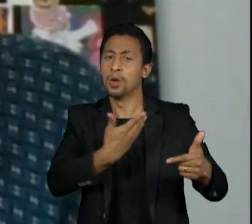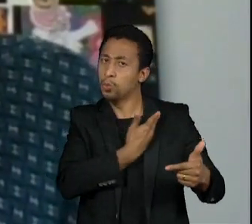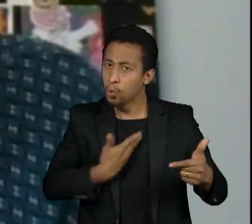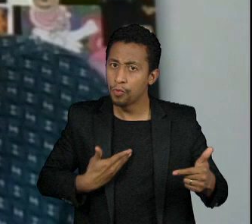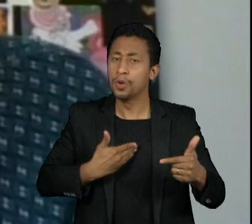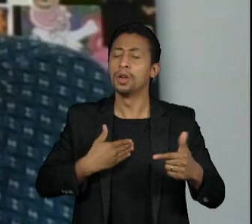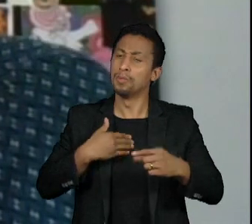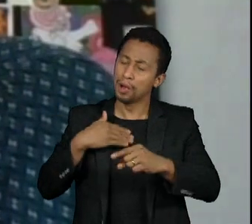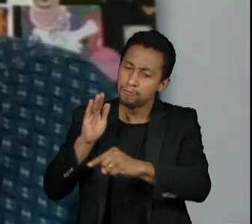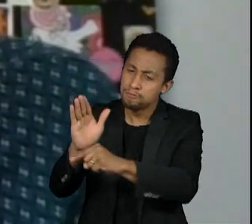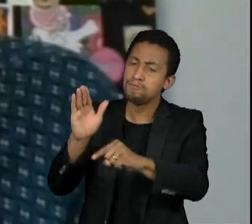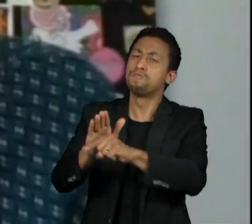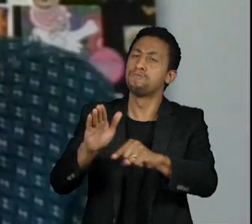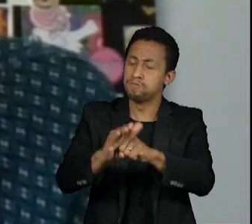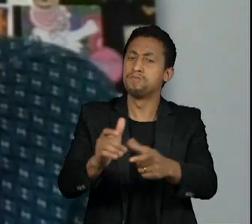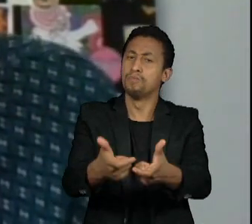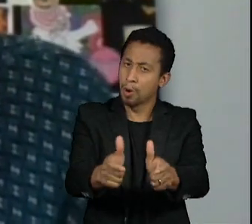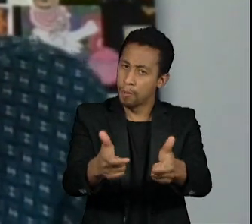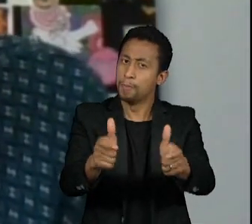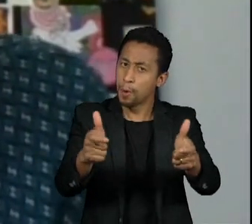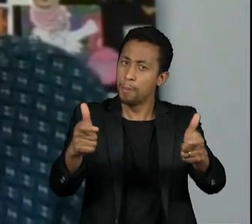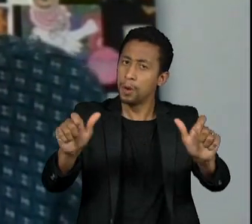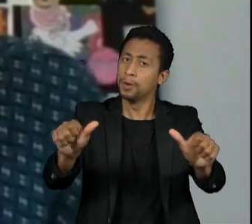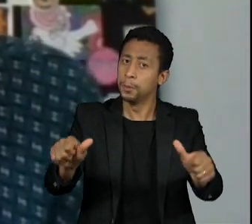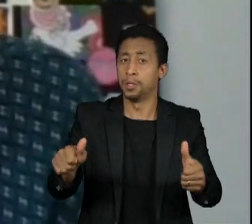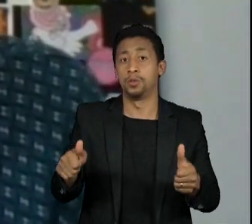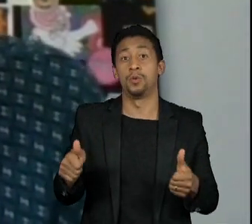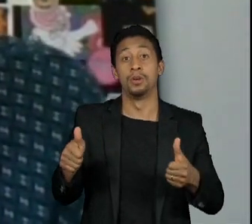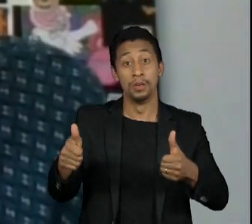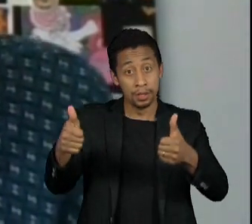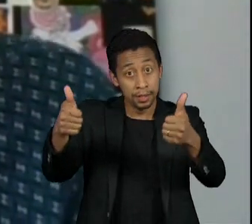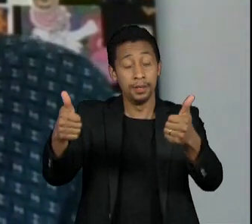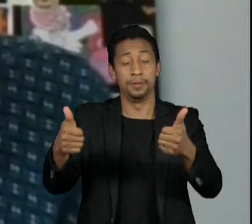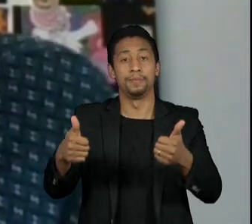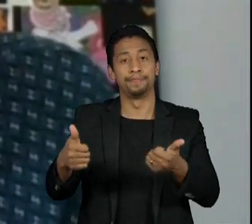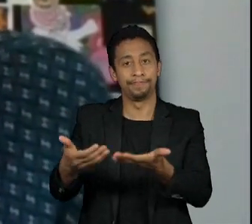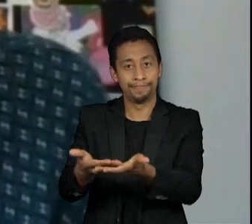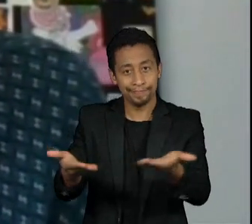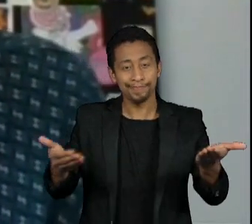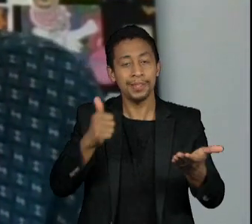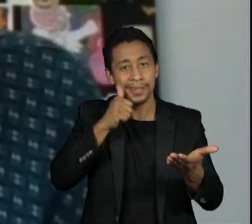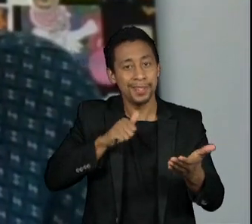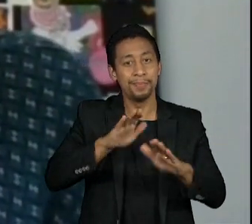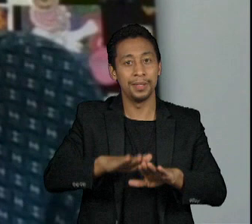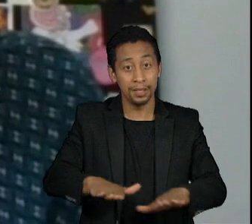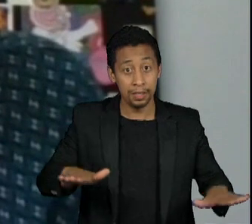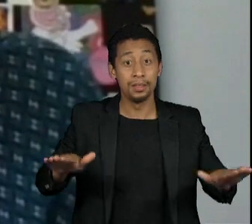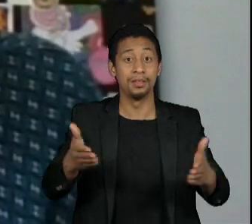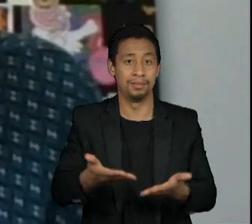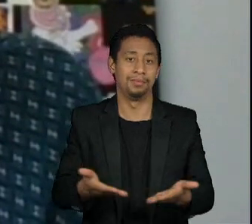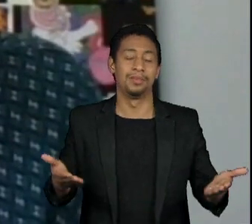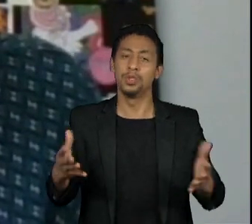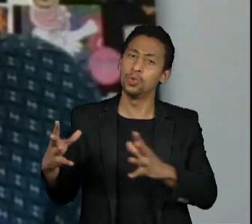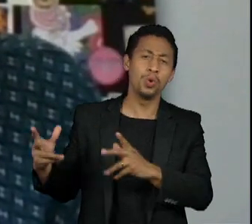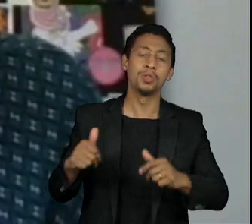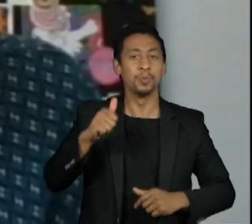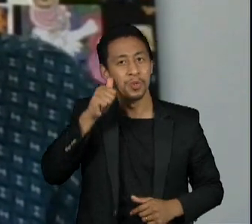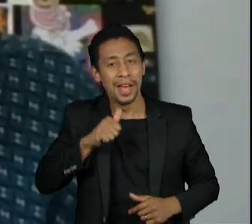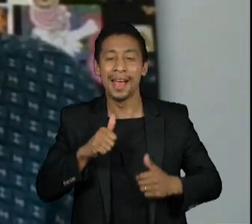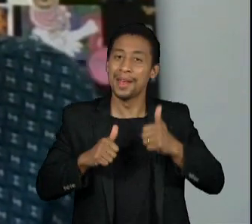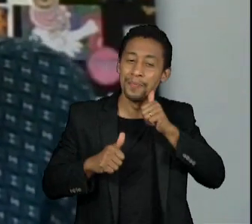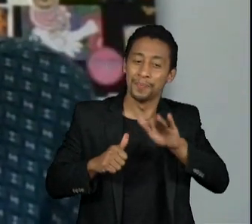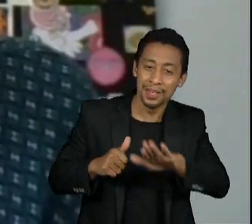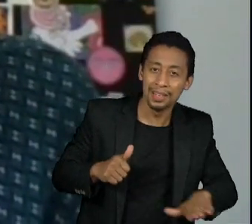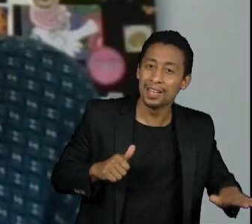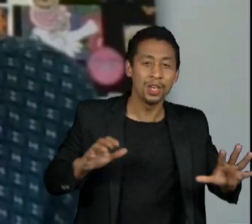larga escala e, ao longo do tempo, ir melhorando essa condição das meninas e com a participação das meninas e das mulheres sempre, né? Que é